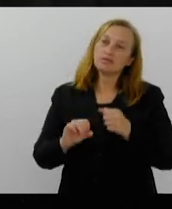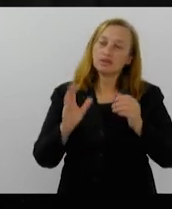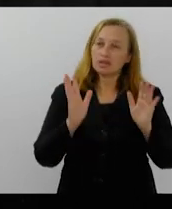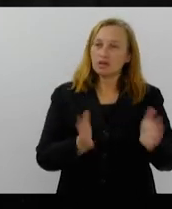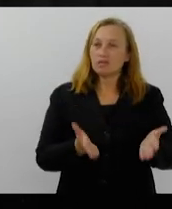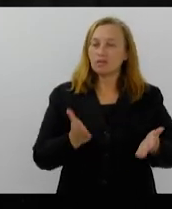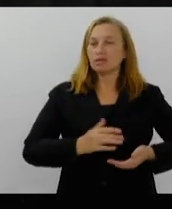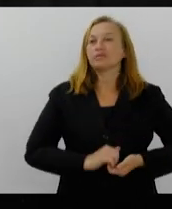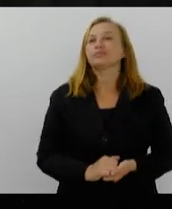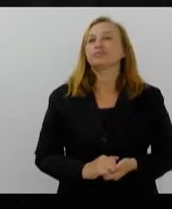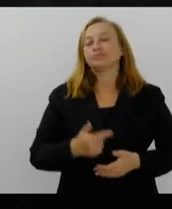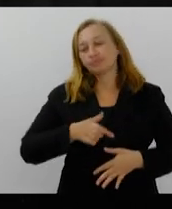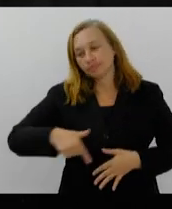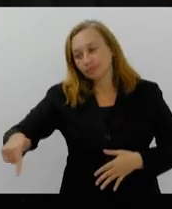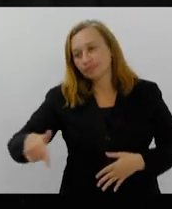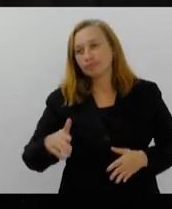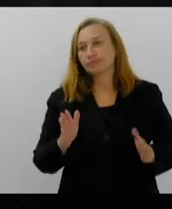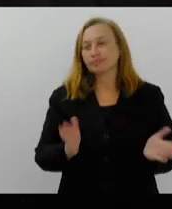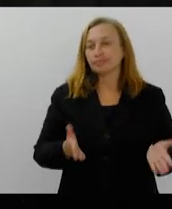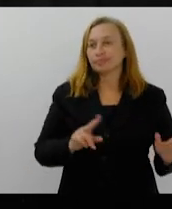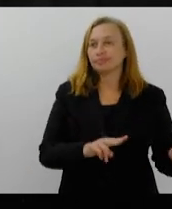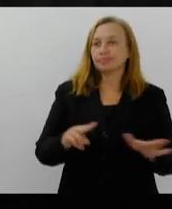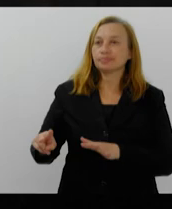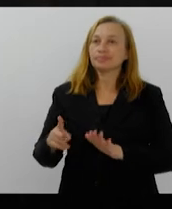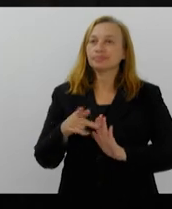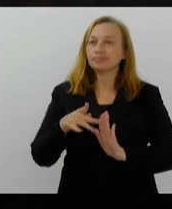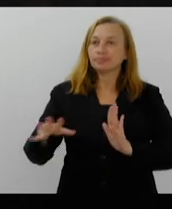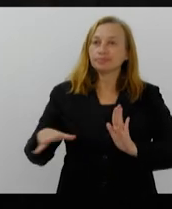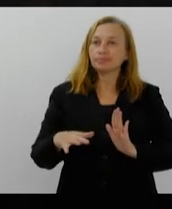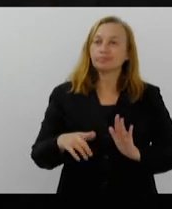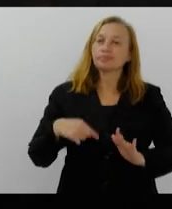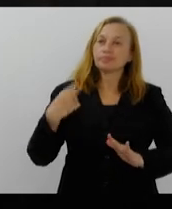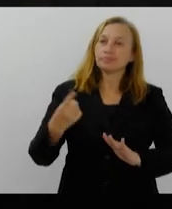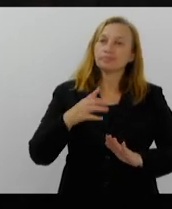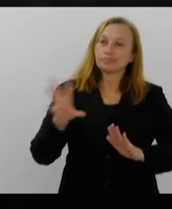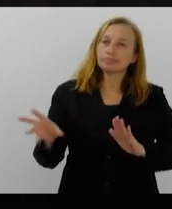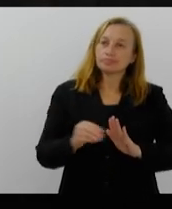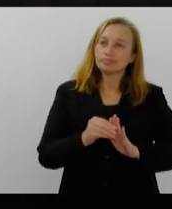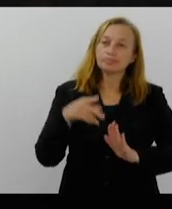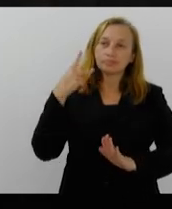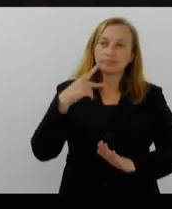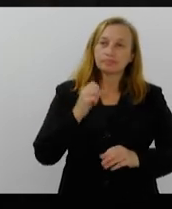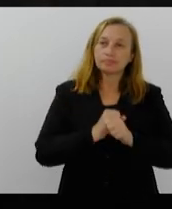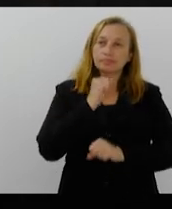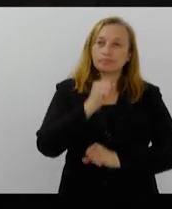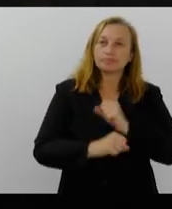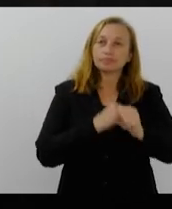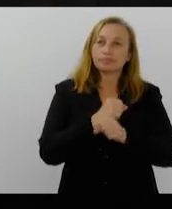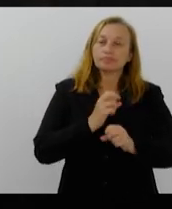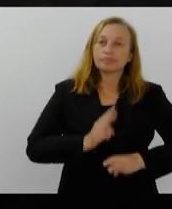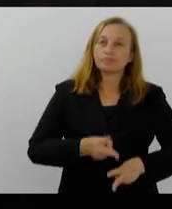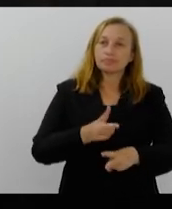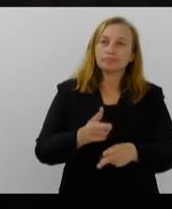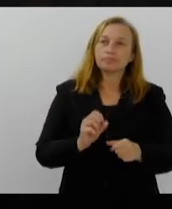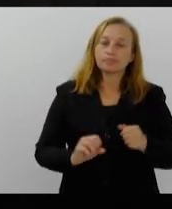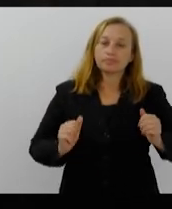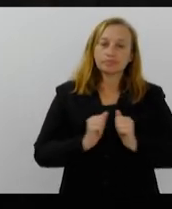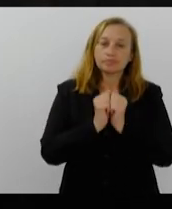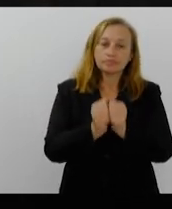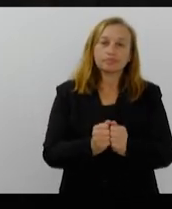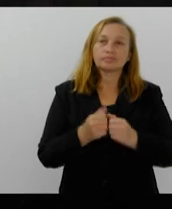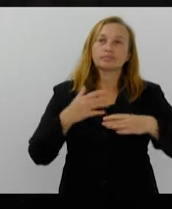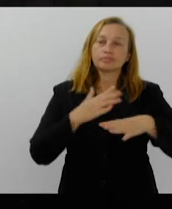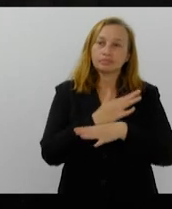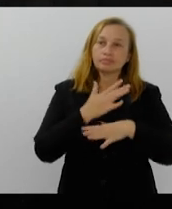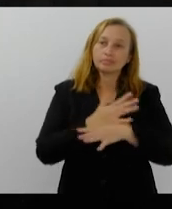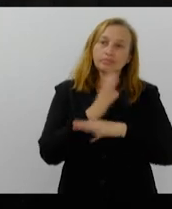E ainda nessa semana nós vamos protocolar as próximas emendas parlamentares para o ano que vem e, como sempre, vamos fazer isso junto das cidades,